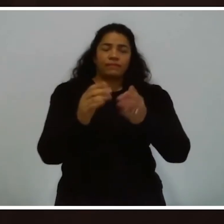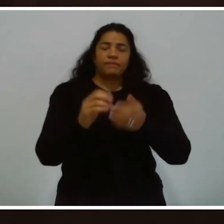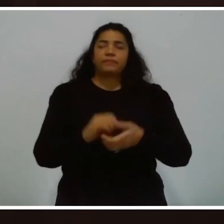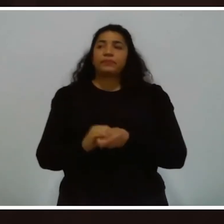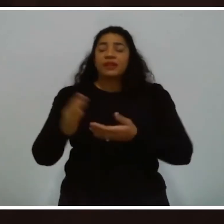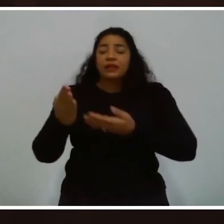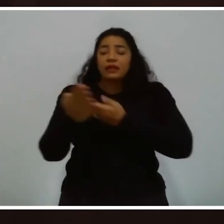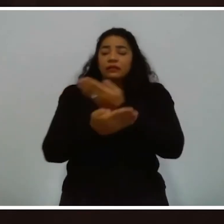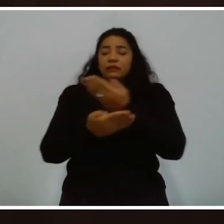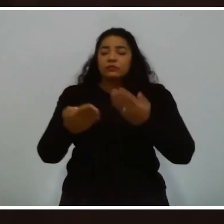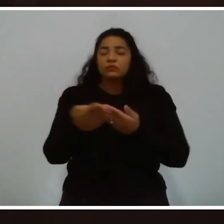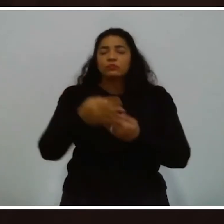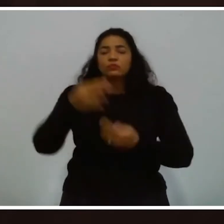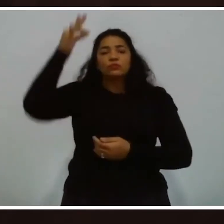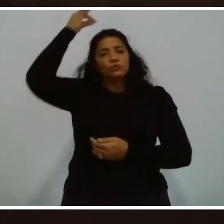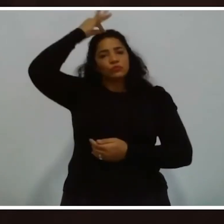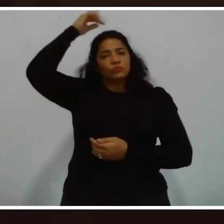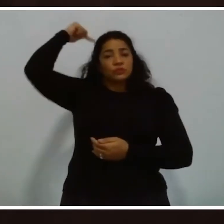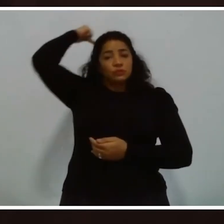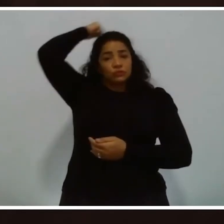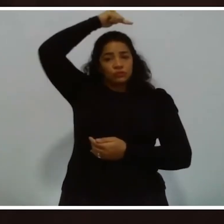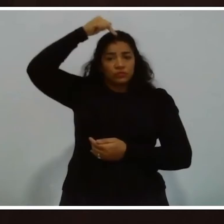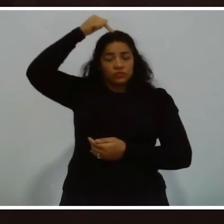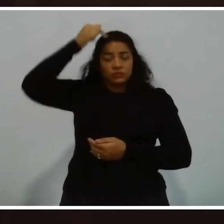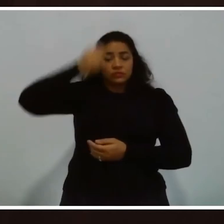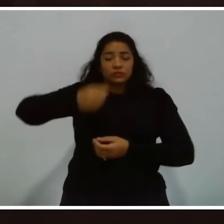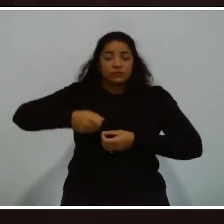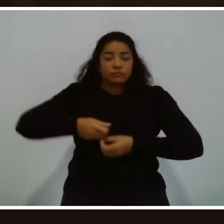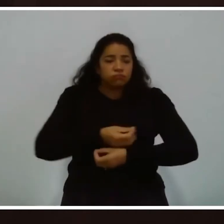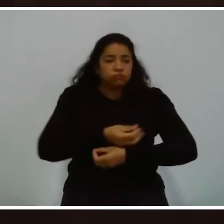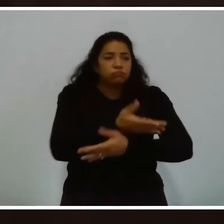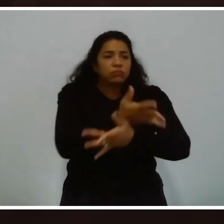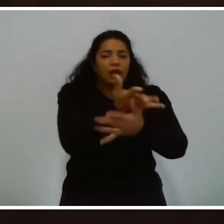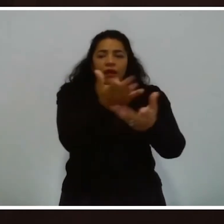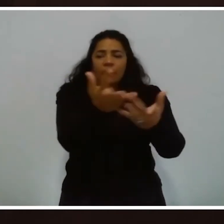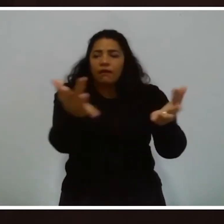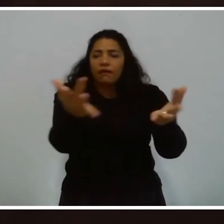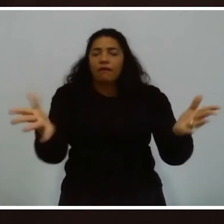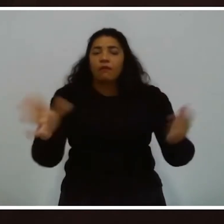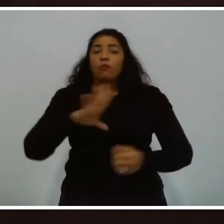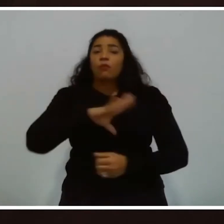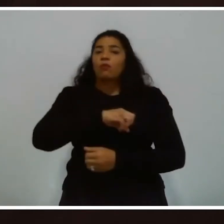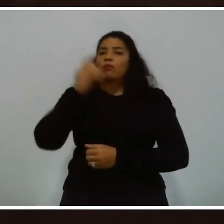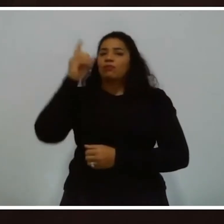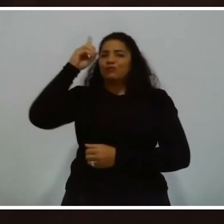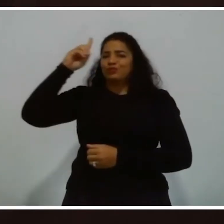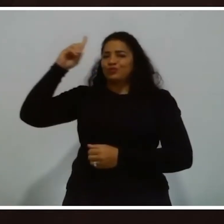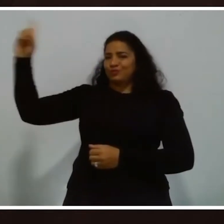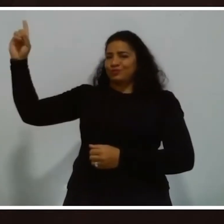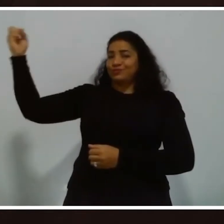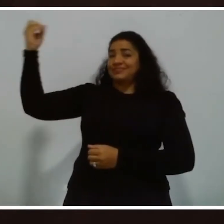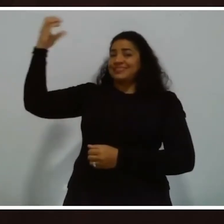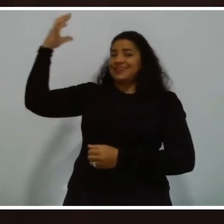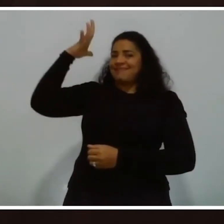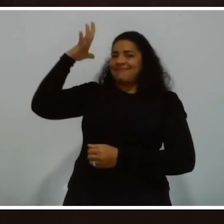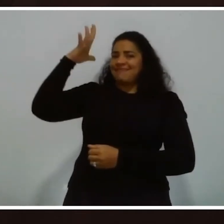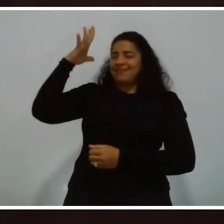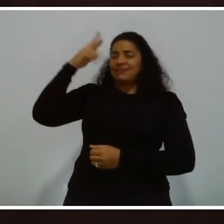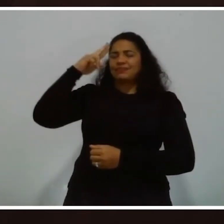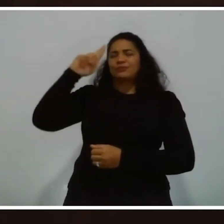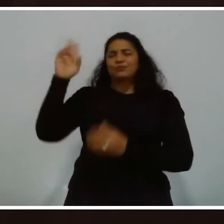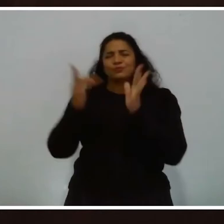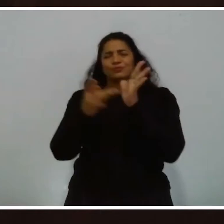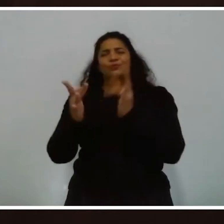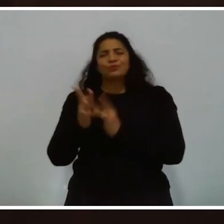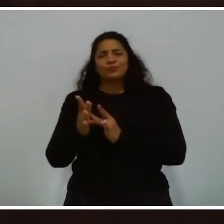e distribuir o amor de Deus e a graça do Senhor para o homem. Mas a melhor